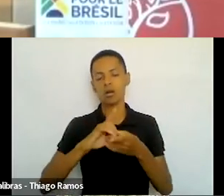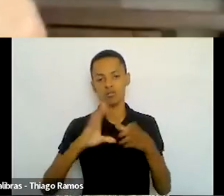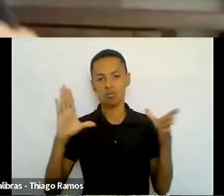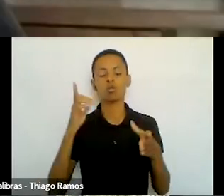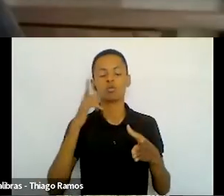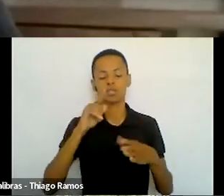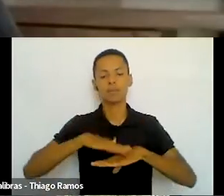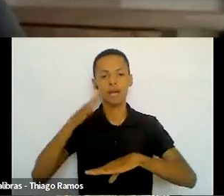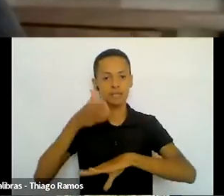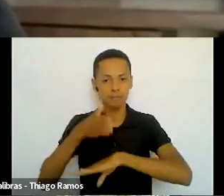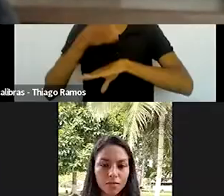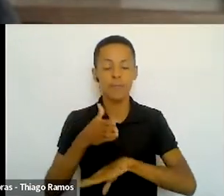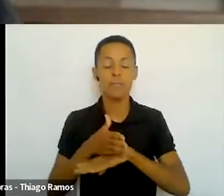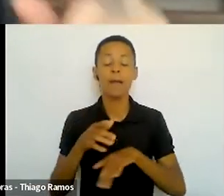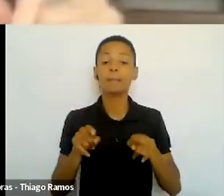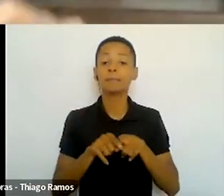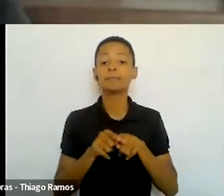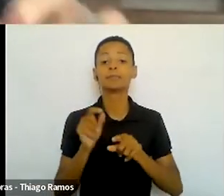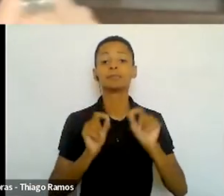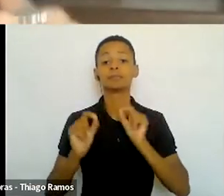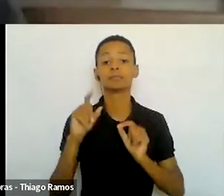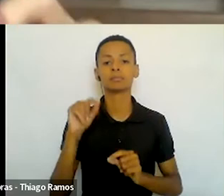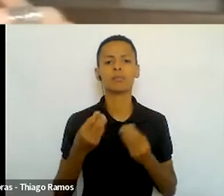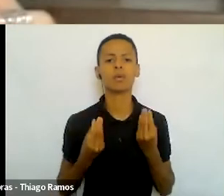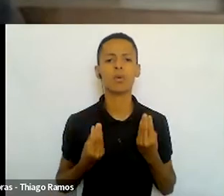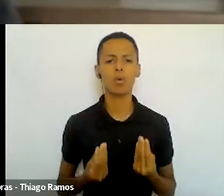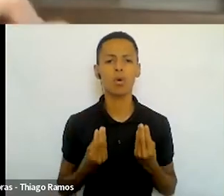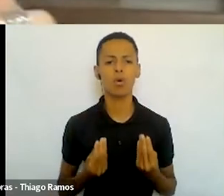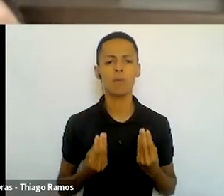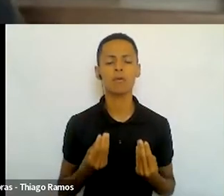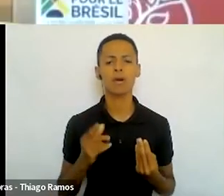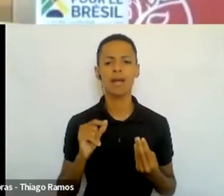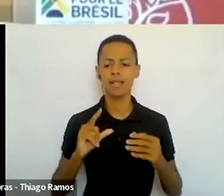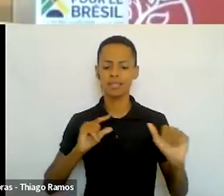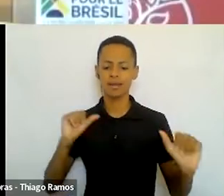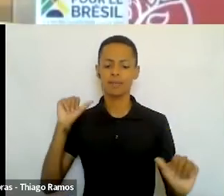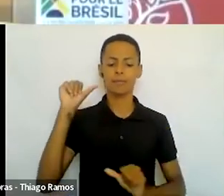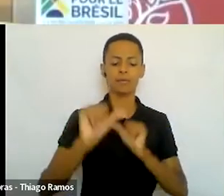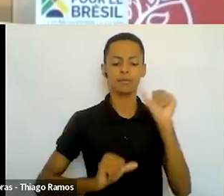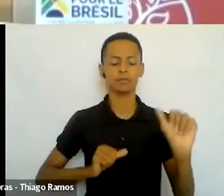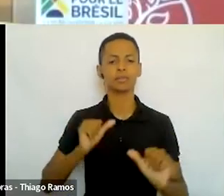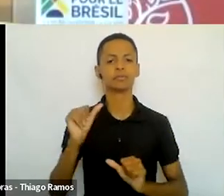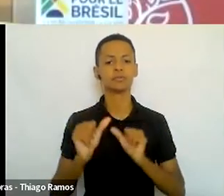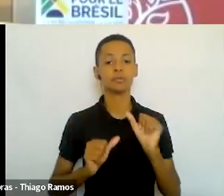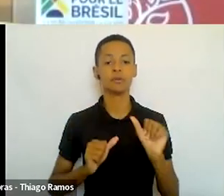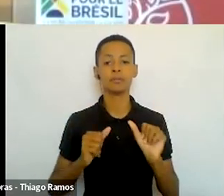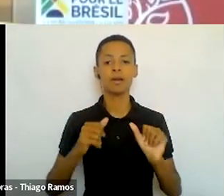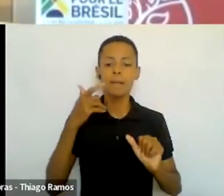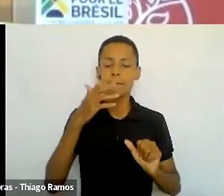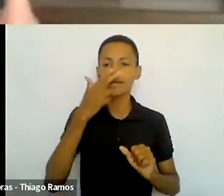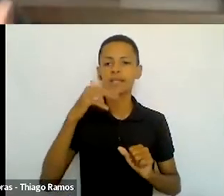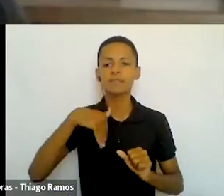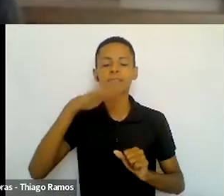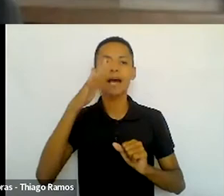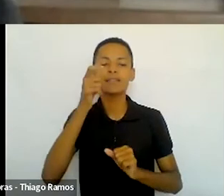mas mais interessante, como é que a gente transforma esse processo democrático em algo mais interessante e